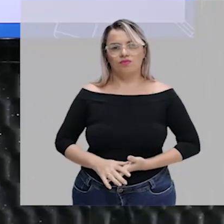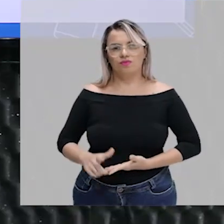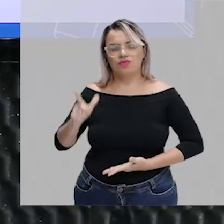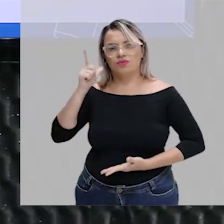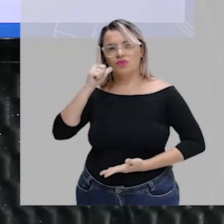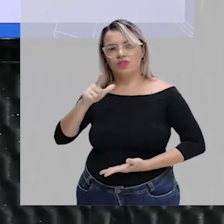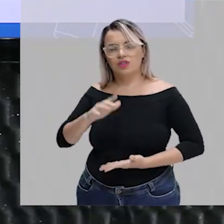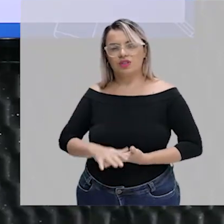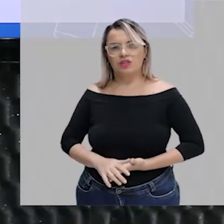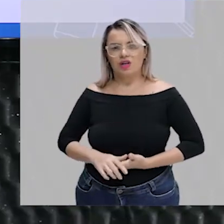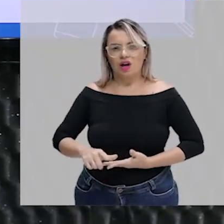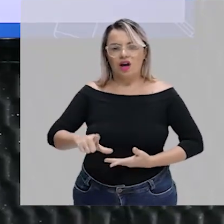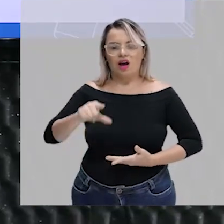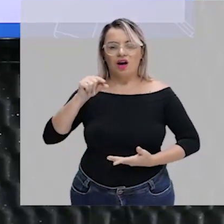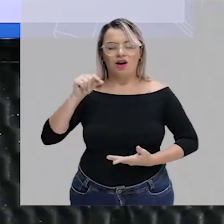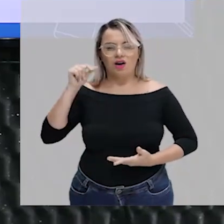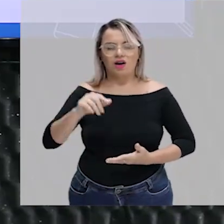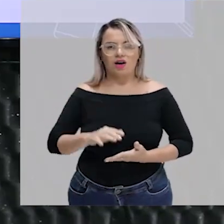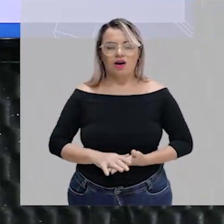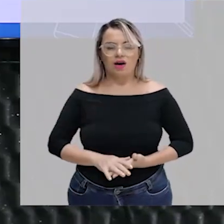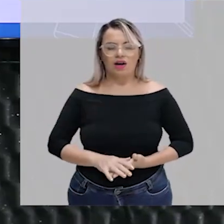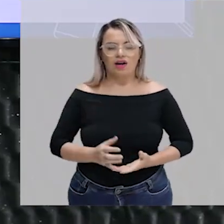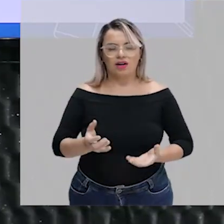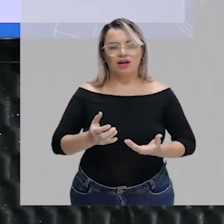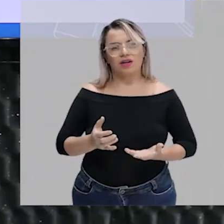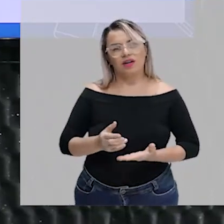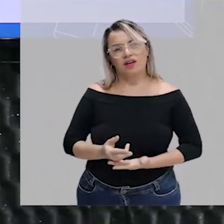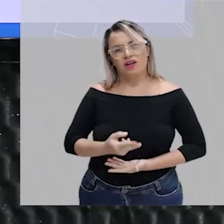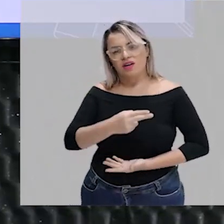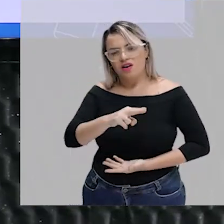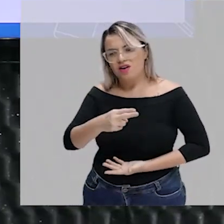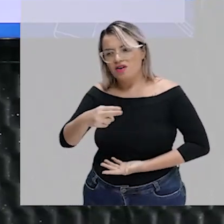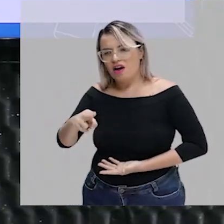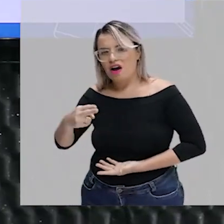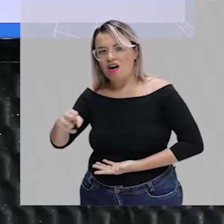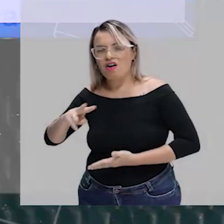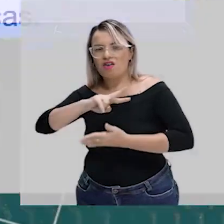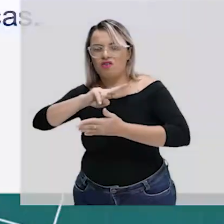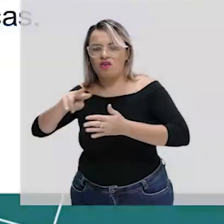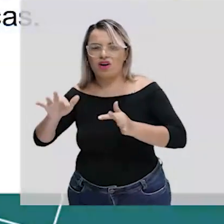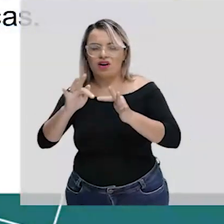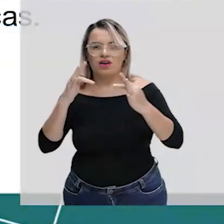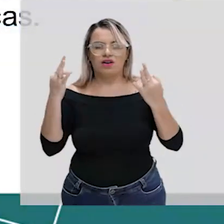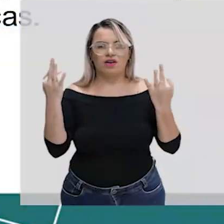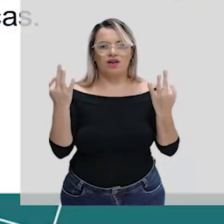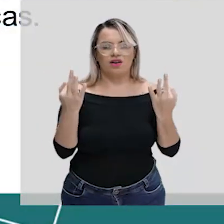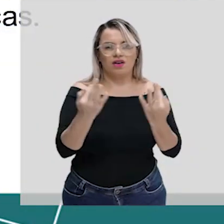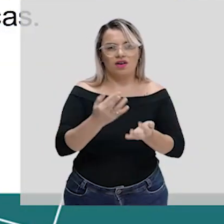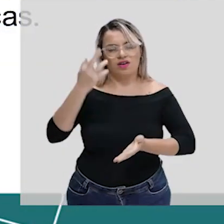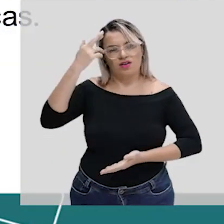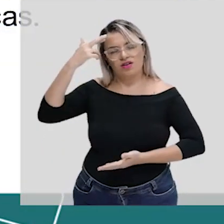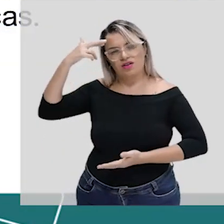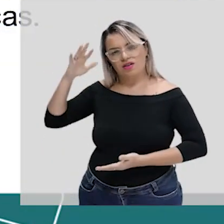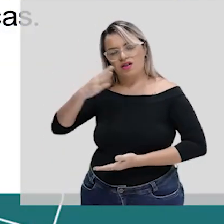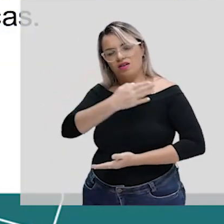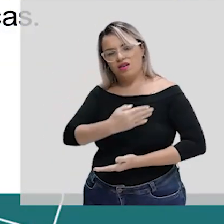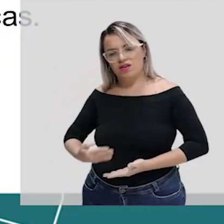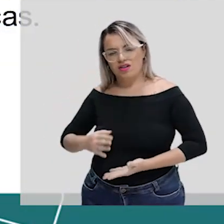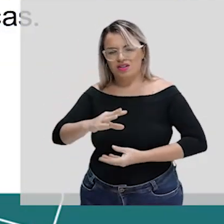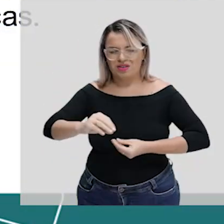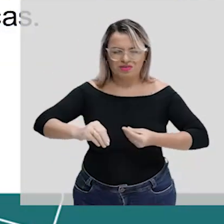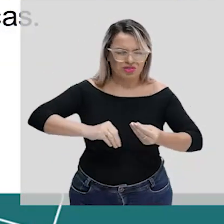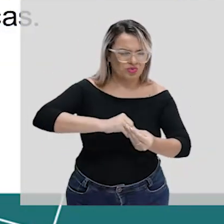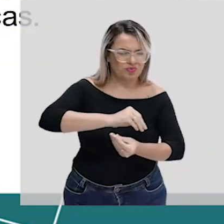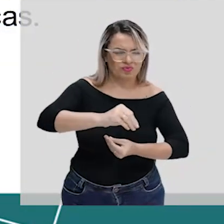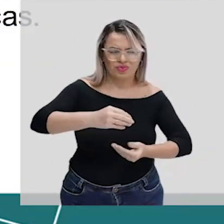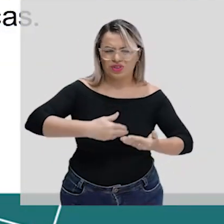vários familiares, amigos, parentes para cargos públicos. Então ele está misturando, né, a sua vida privada, familiar,